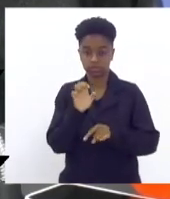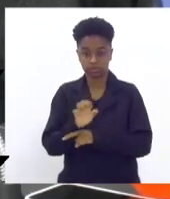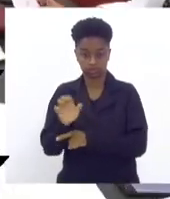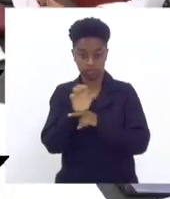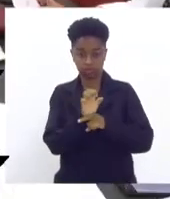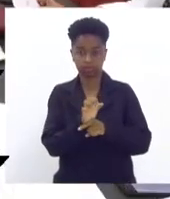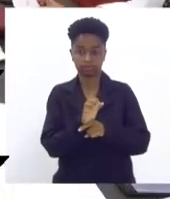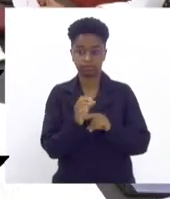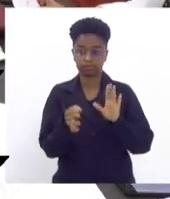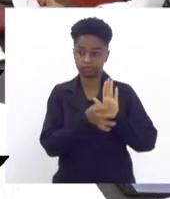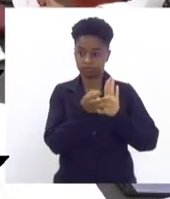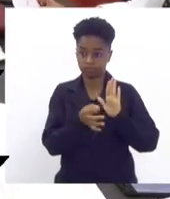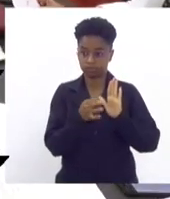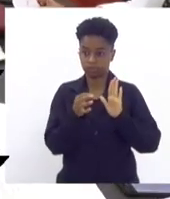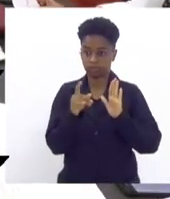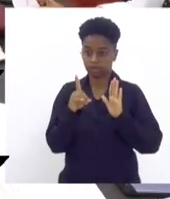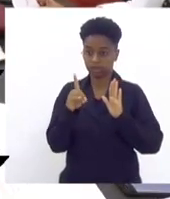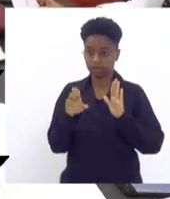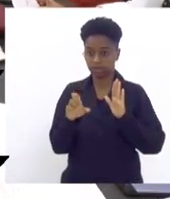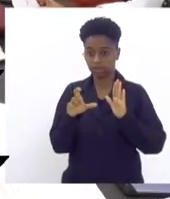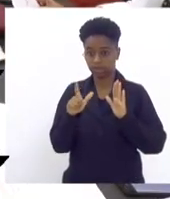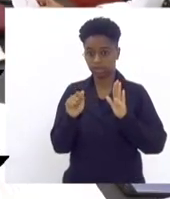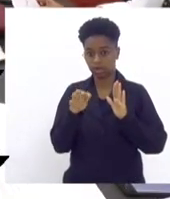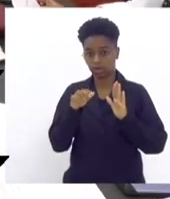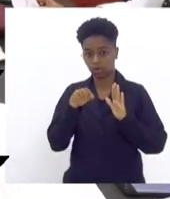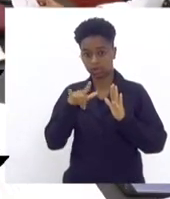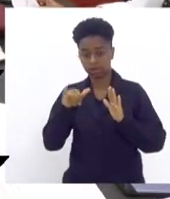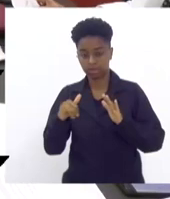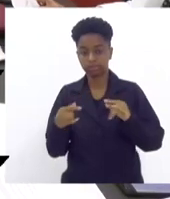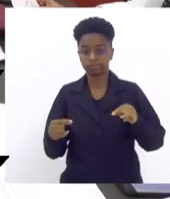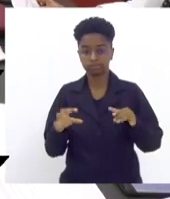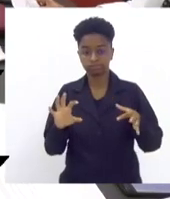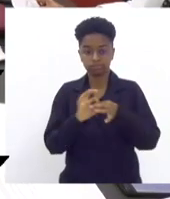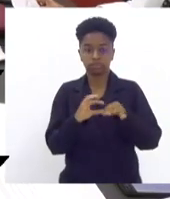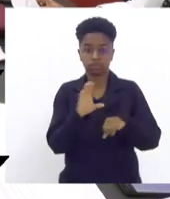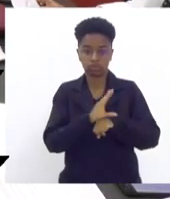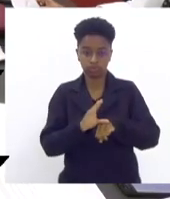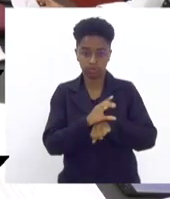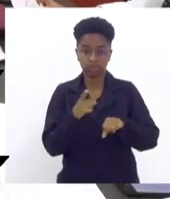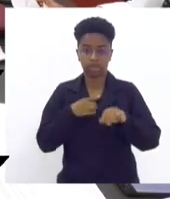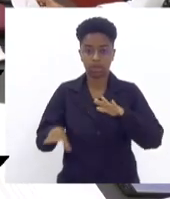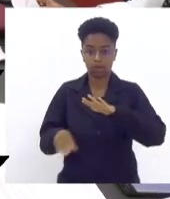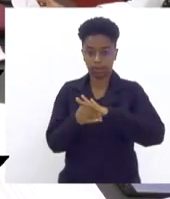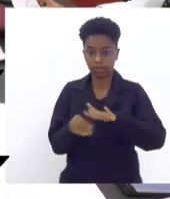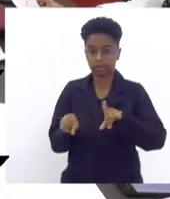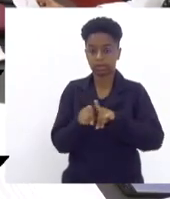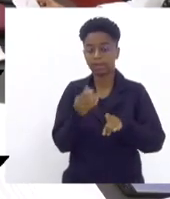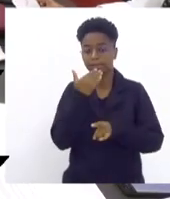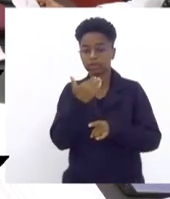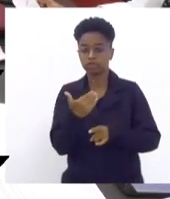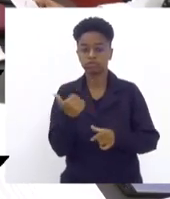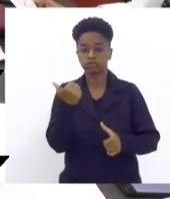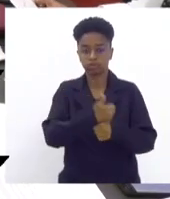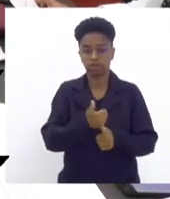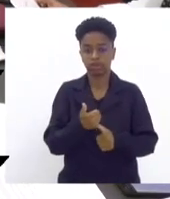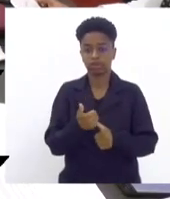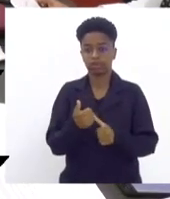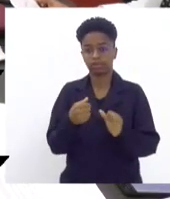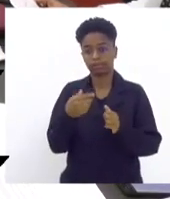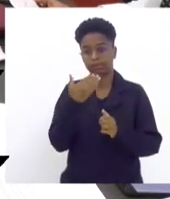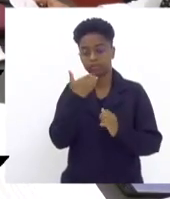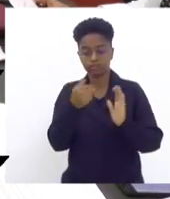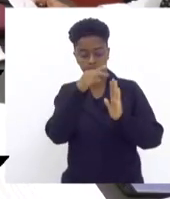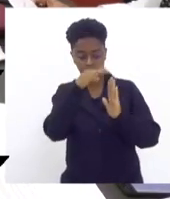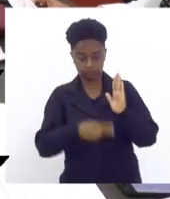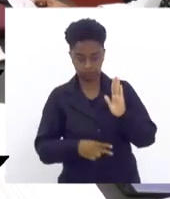Delaroli. Senhor presidente, isso aí é pela constitucionalidade, com emendas concluindo por substitutivo. Pedido de vista, senhor presidente. Pedido de vista deferido pelo deputado